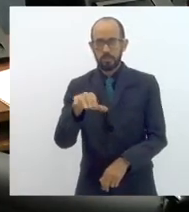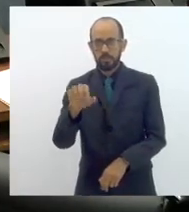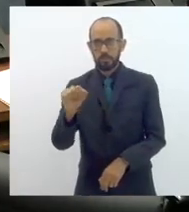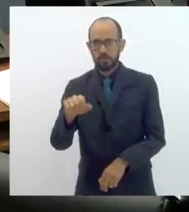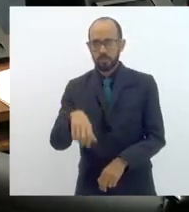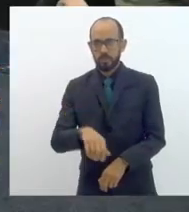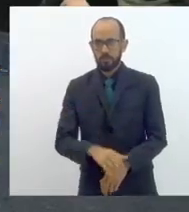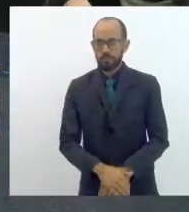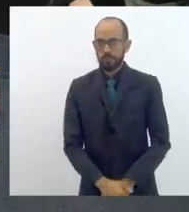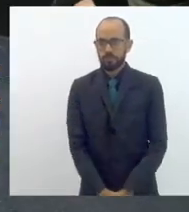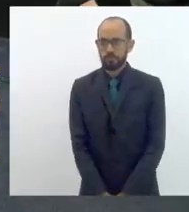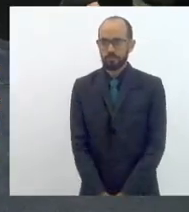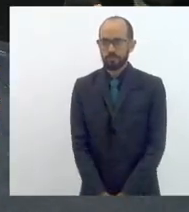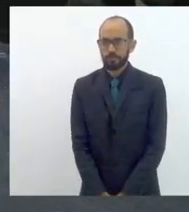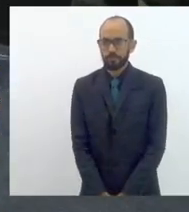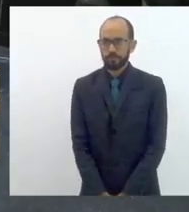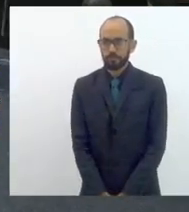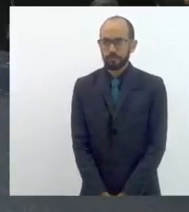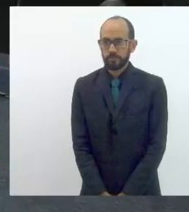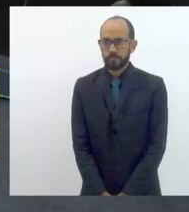Santos Barbosa.